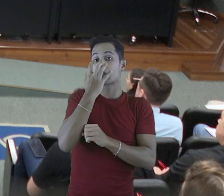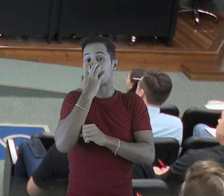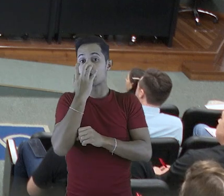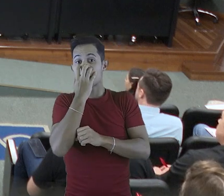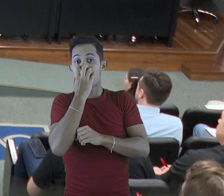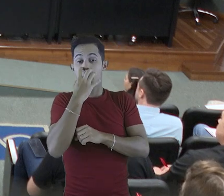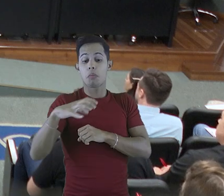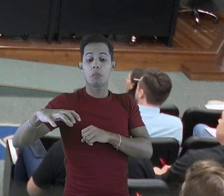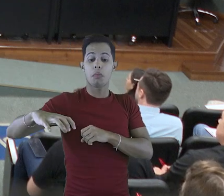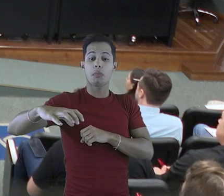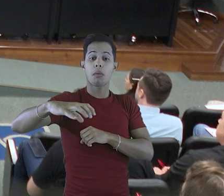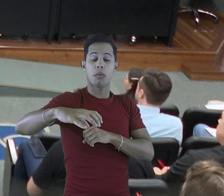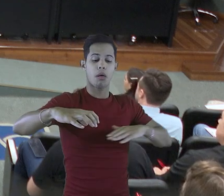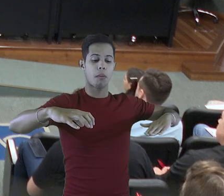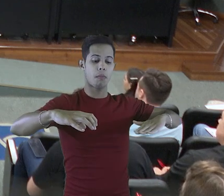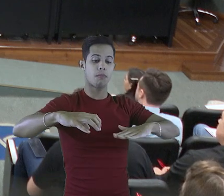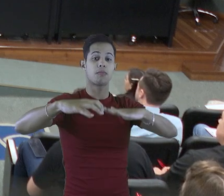cachorro?